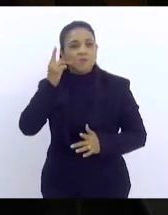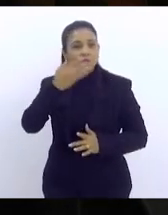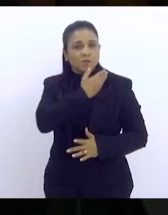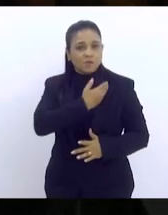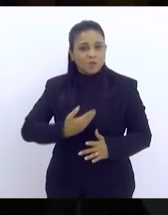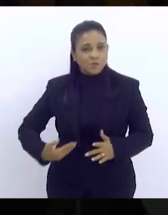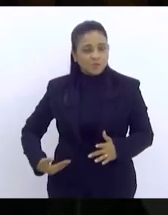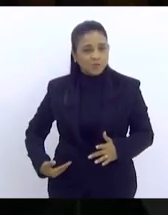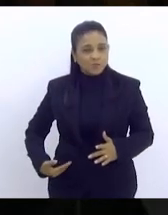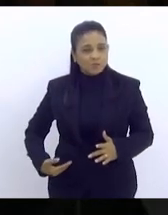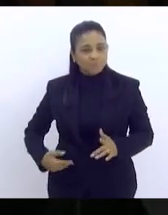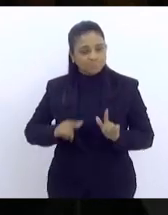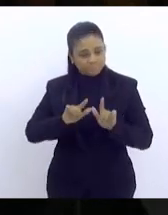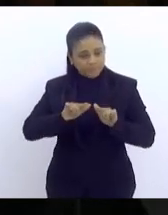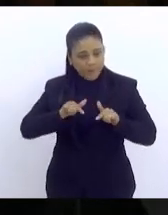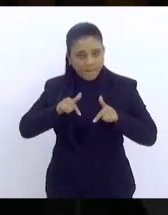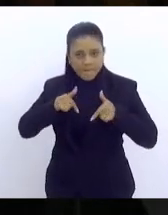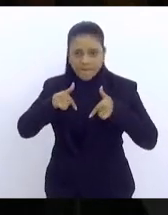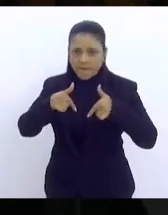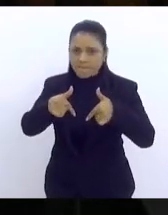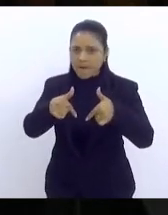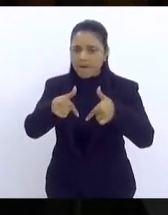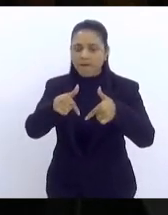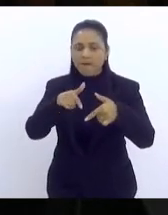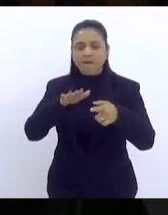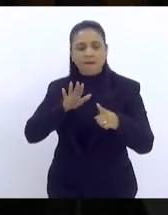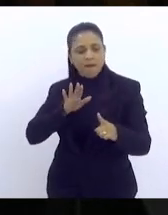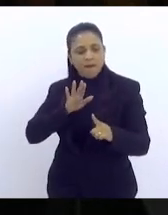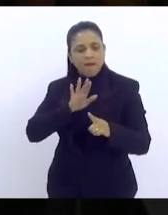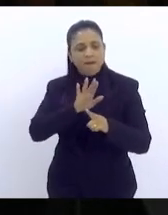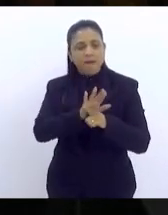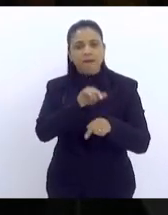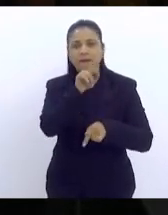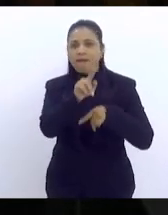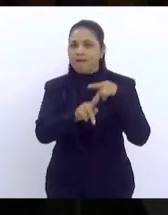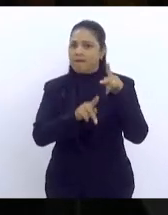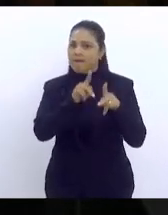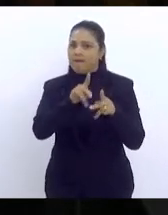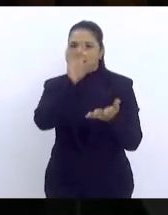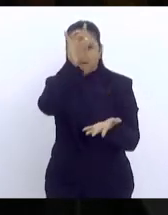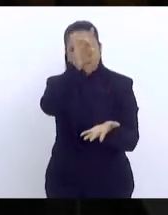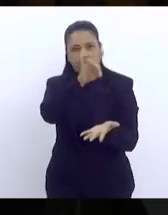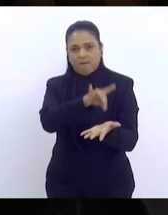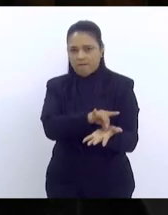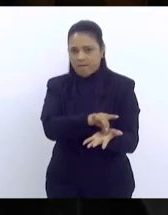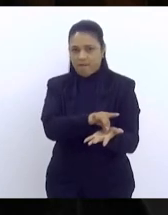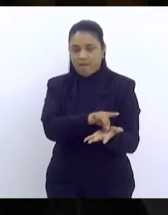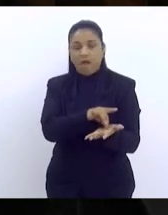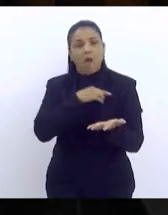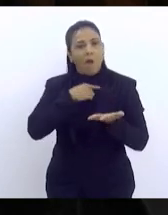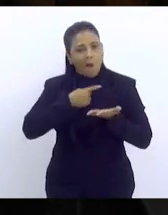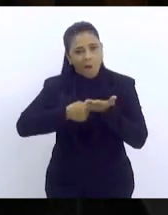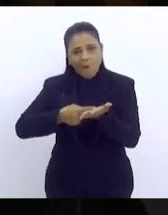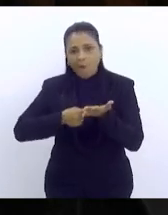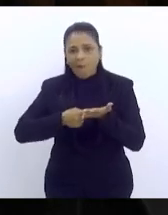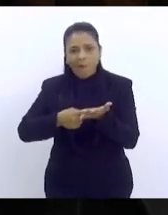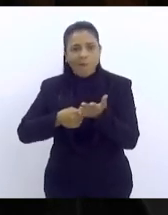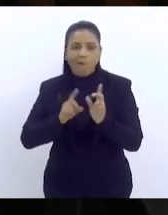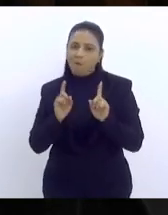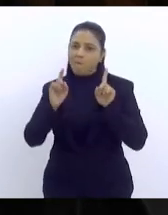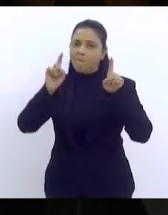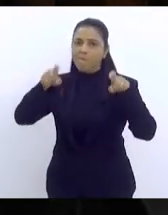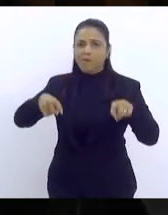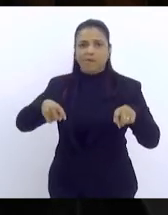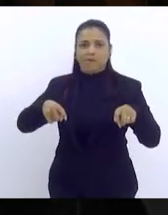públicas que sejam efetivas para a população e esse é o compromisso do nosso mandato